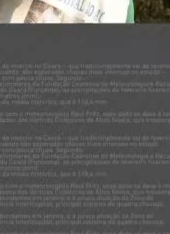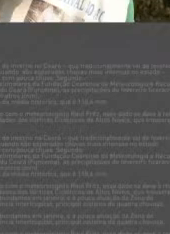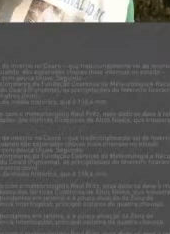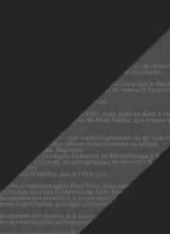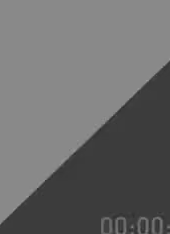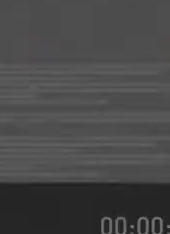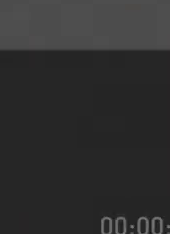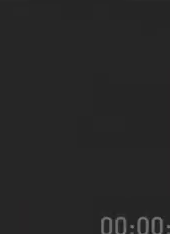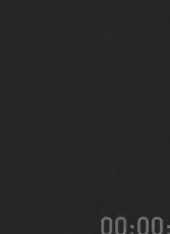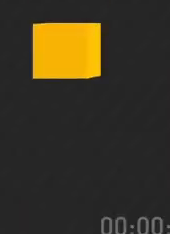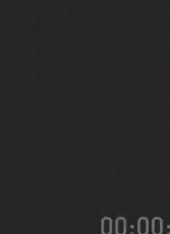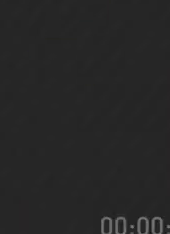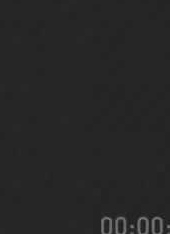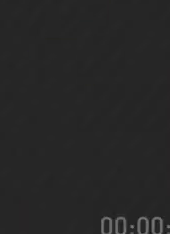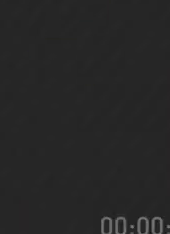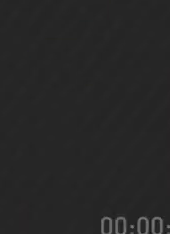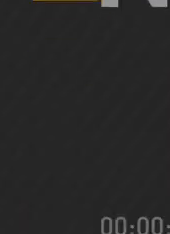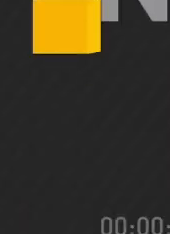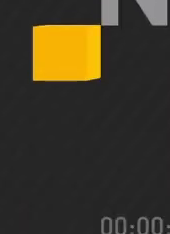ae